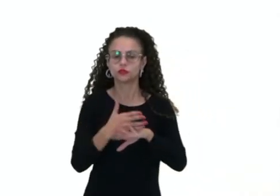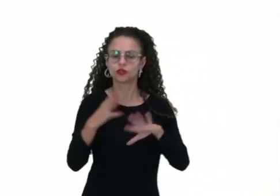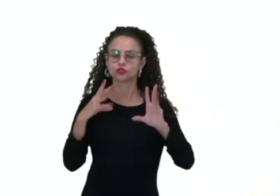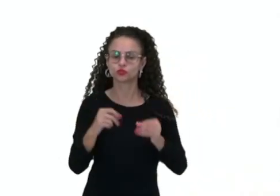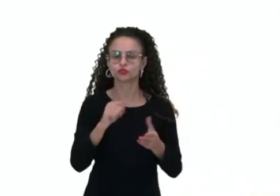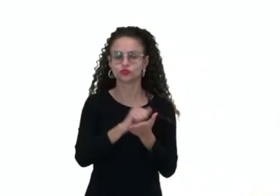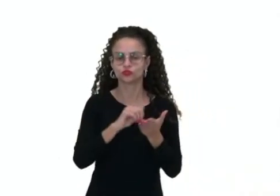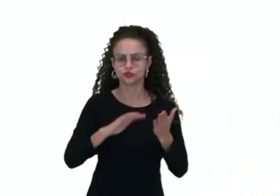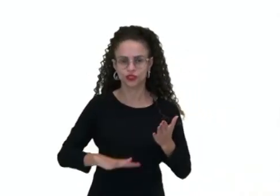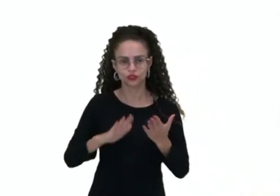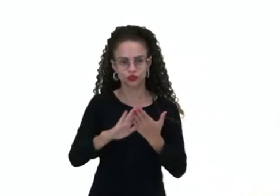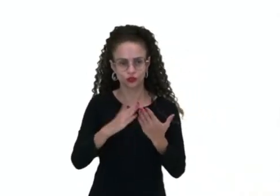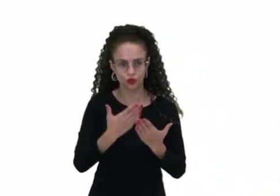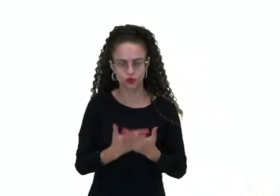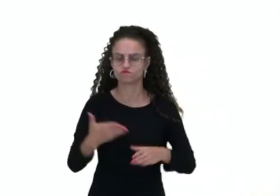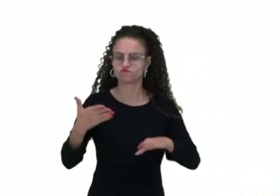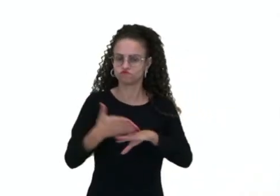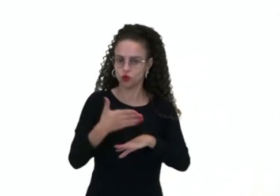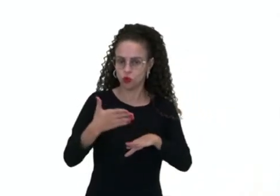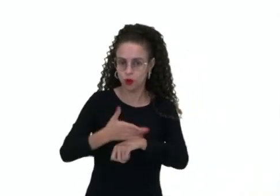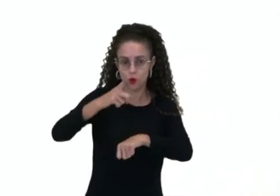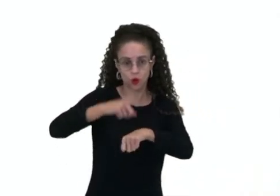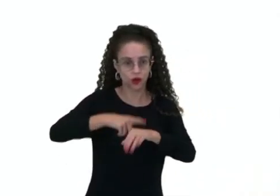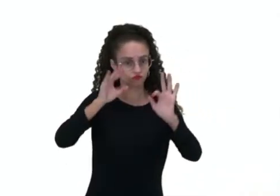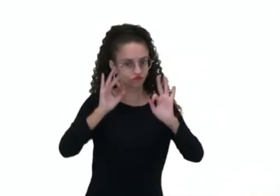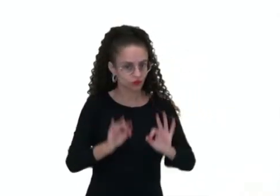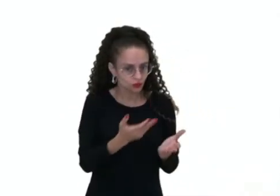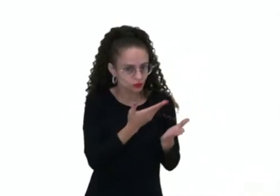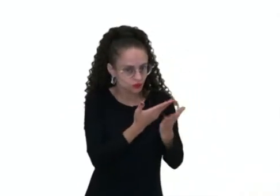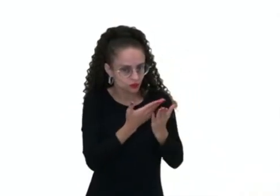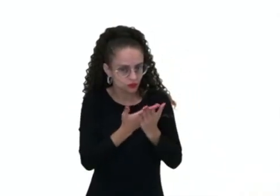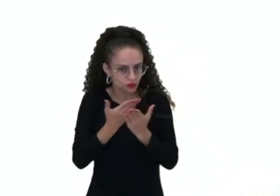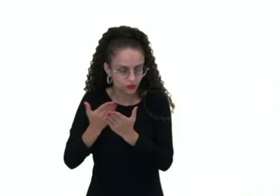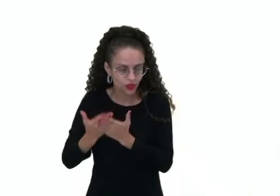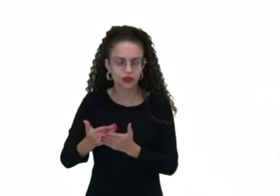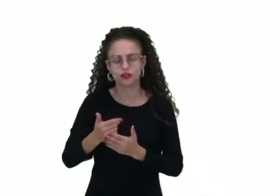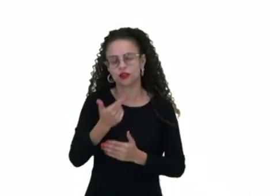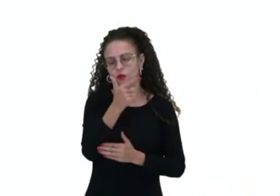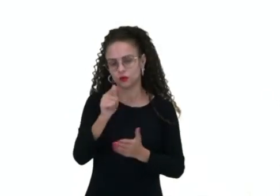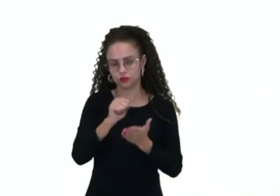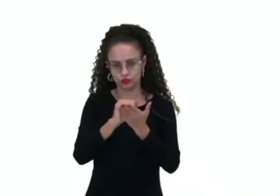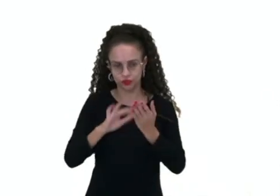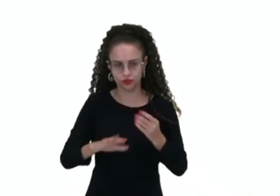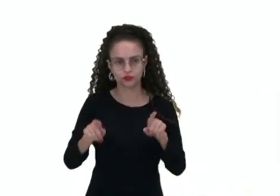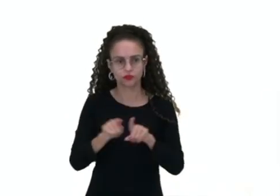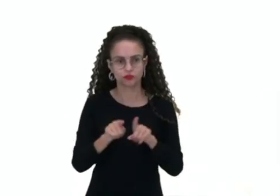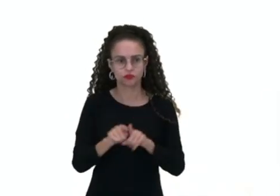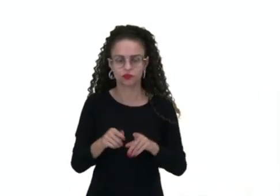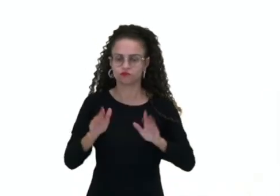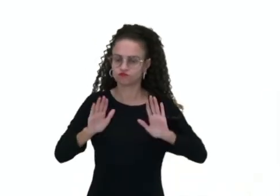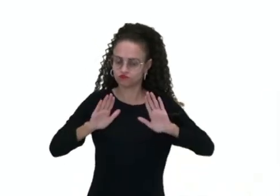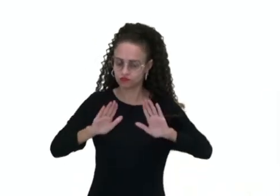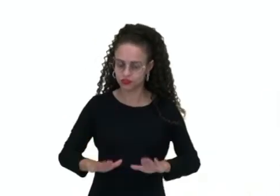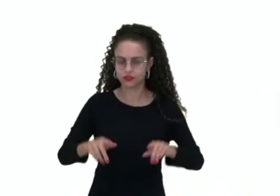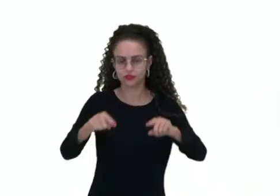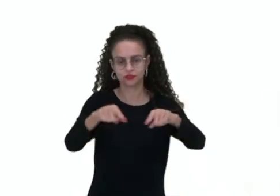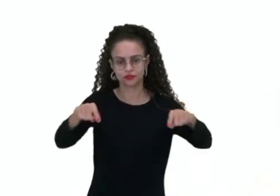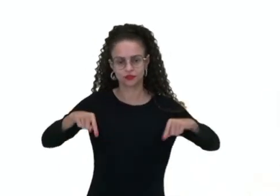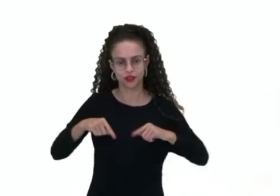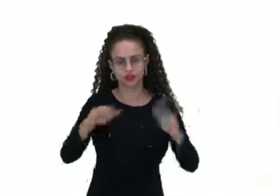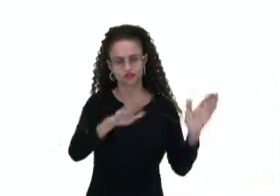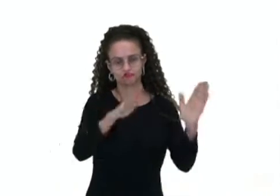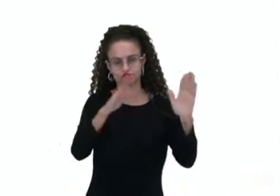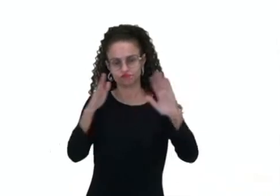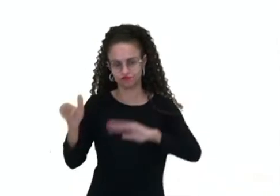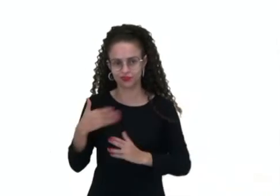atividades do colégio. Comparecer pontualmente às aulas, demais atividades escolares e manter-se em sala durante o período